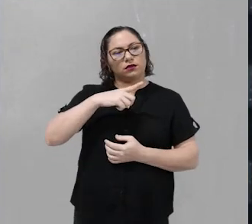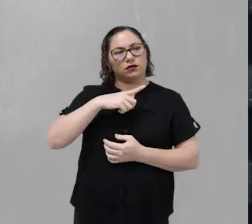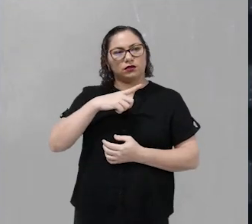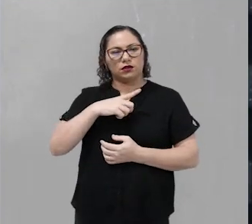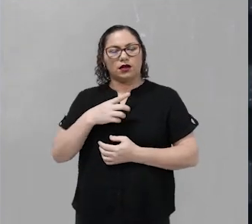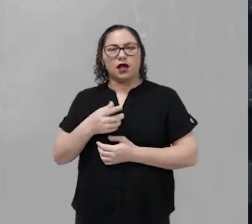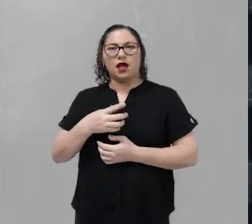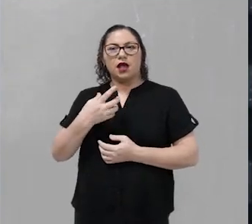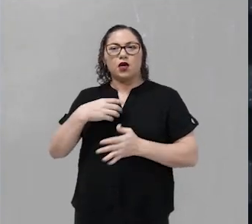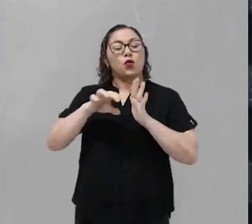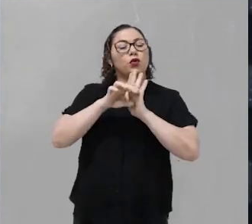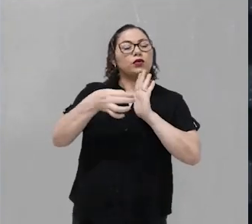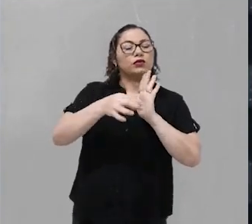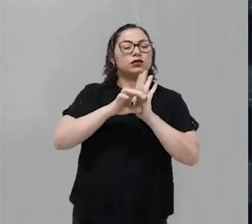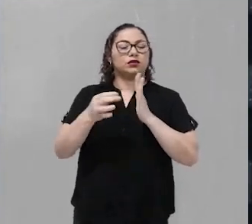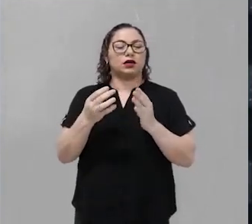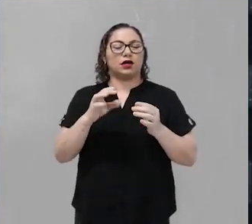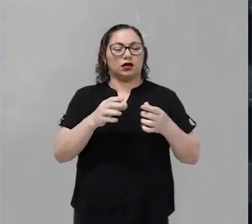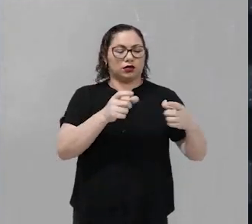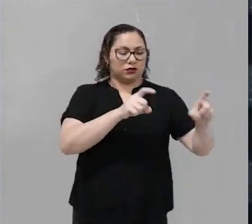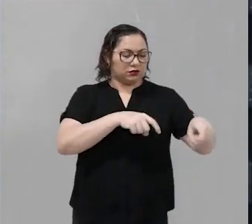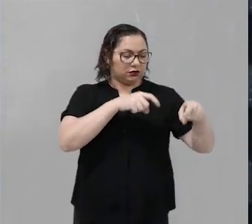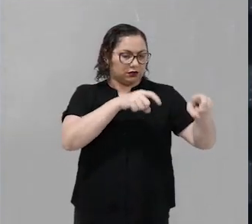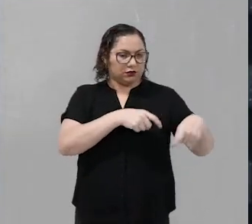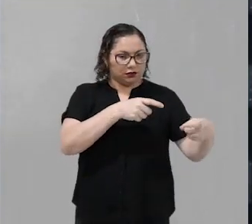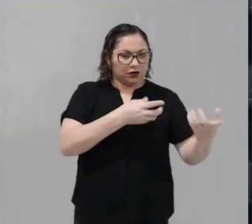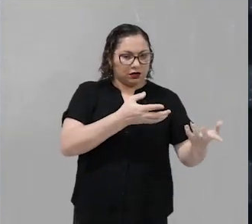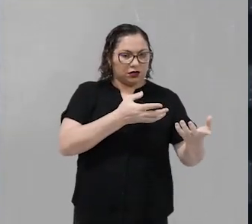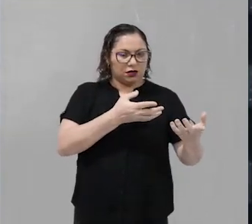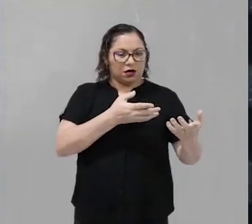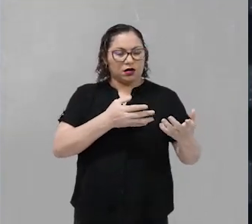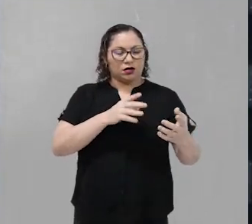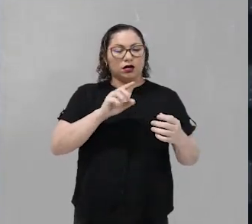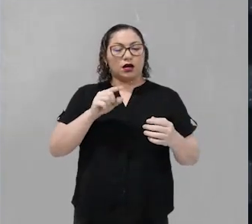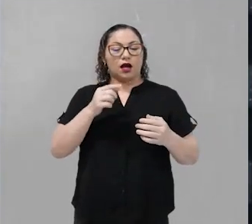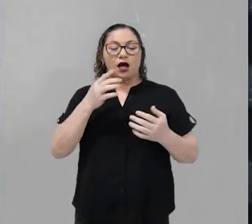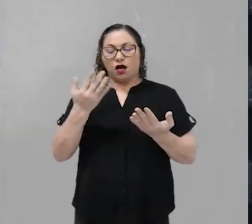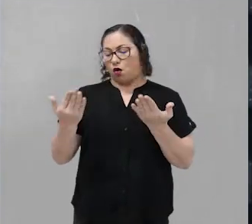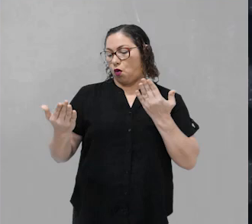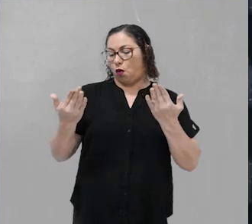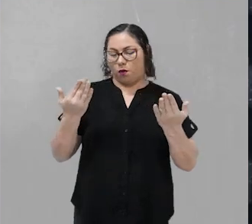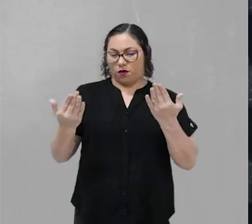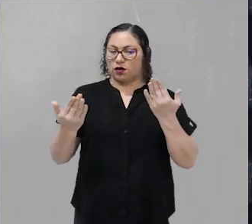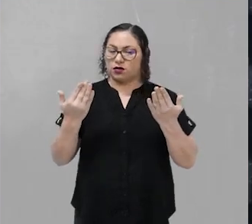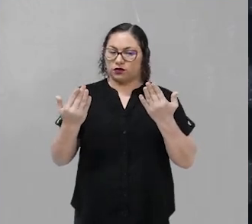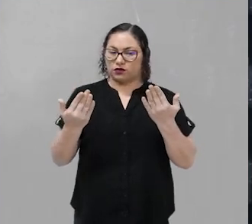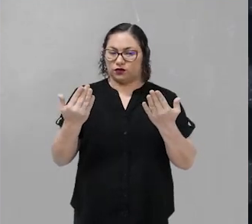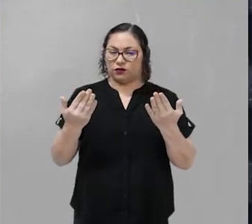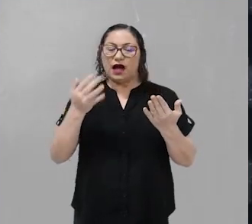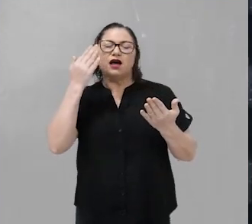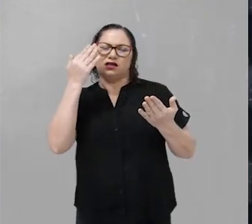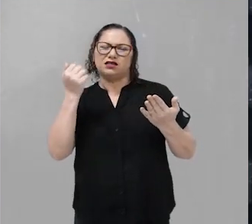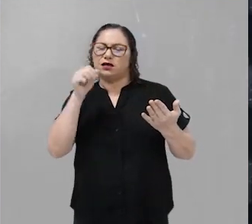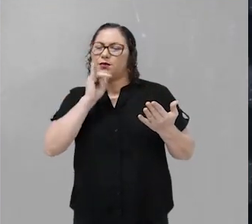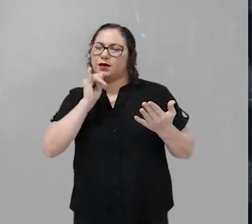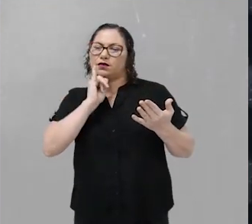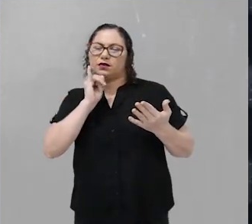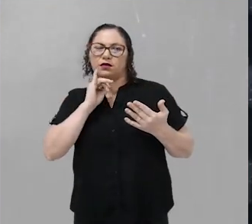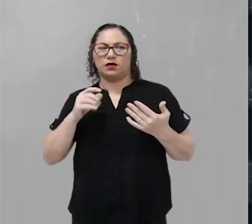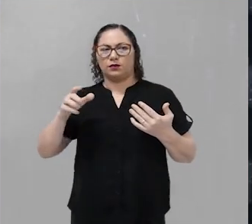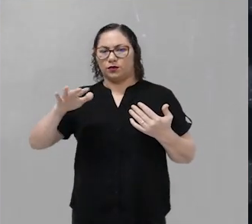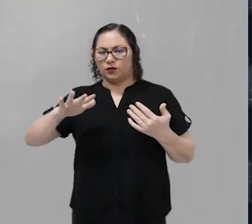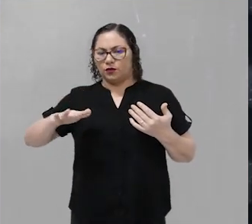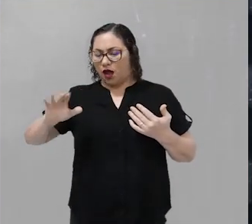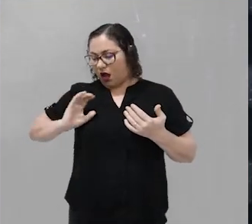de campo e também de cidade, de zona urbana e zona rural, a partir do comparativo. Então, se a gente já sabe o que